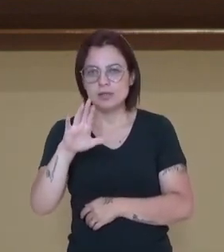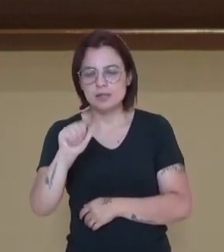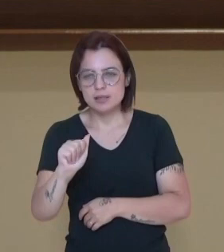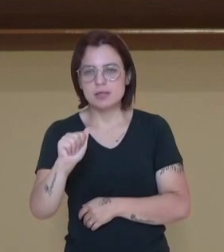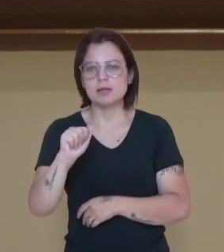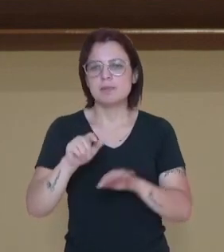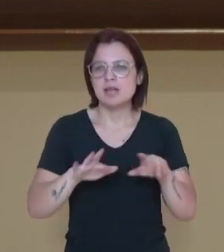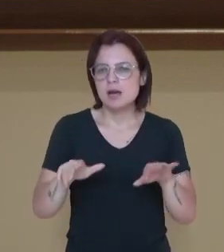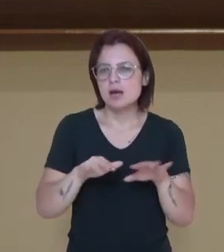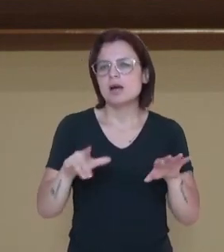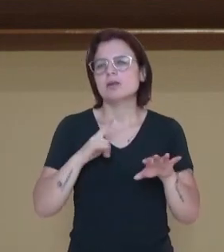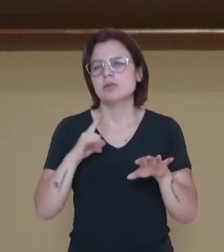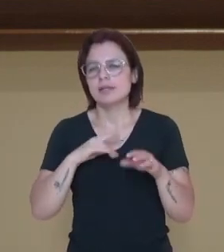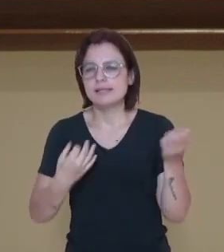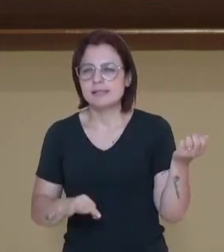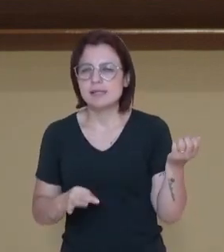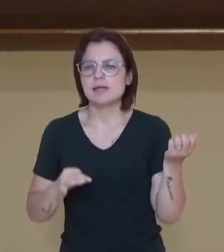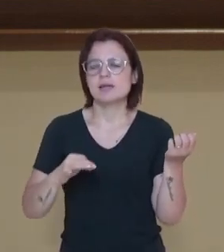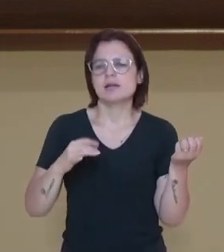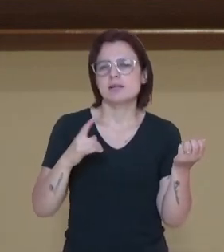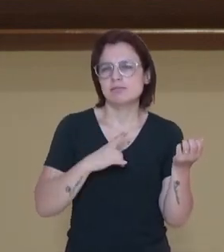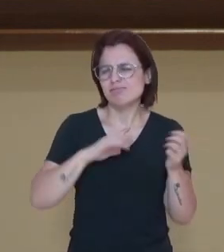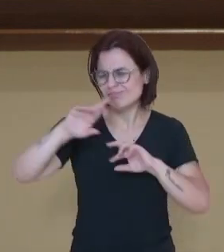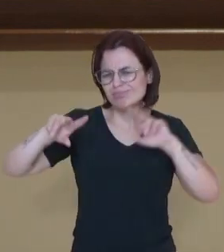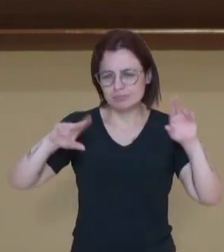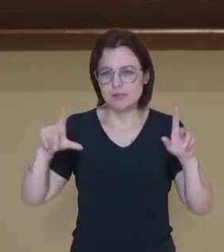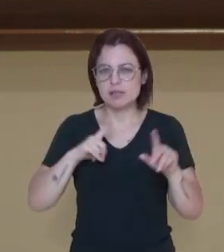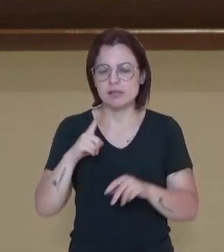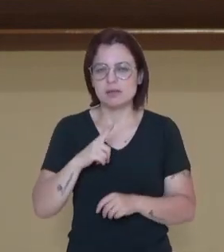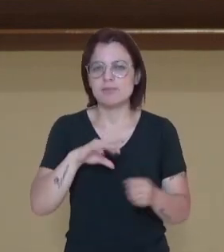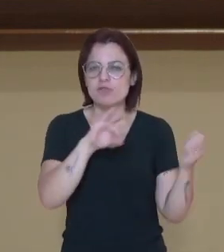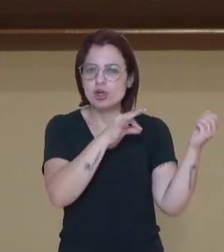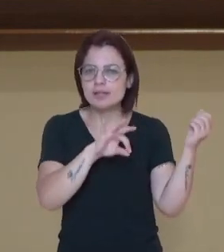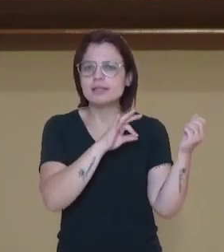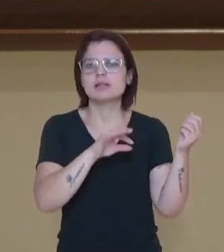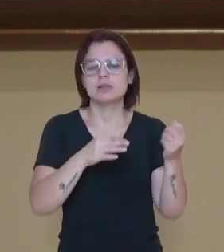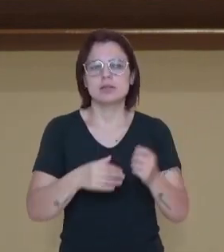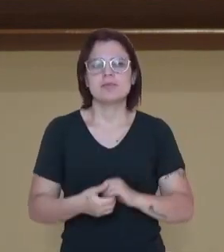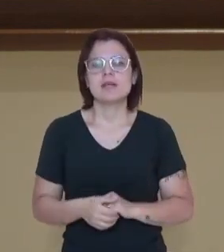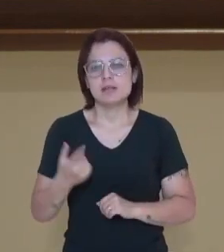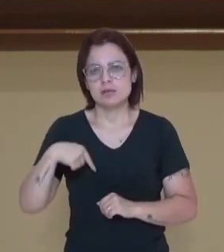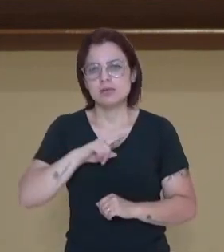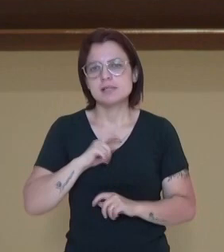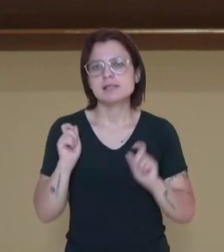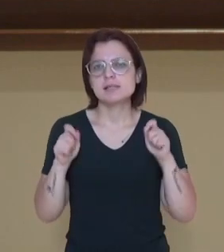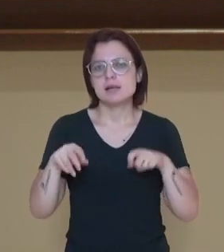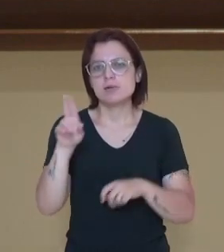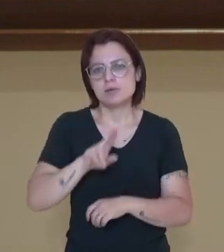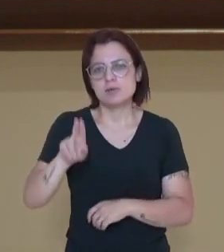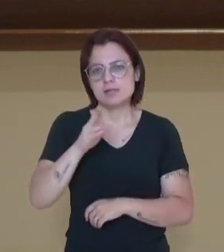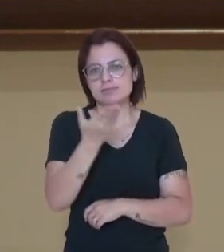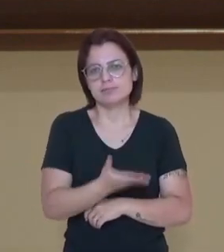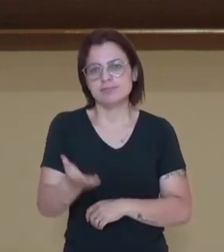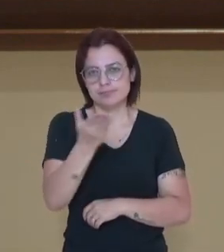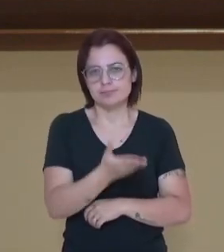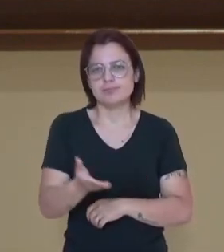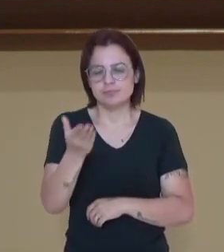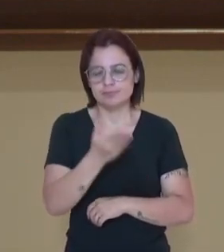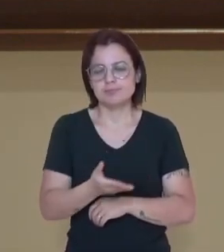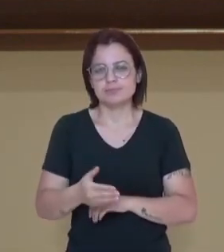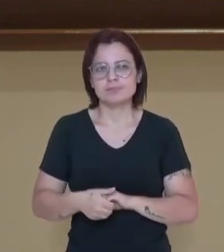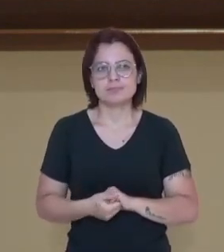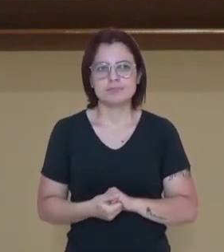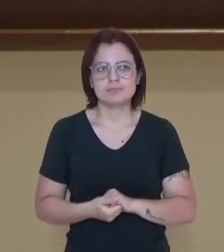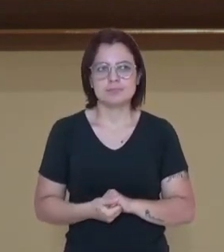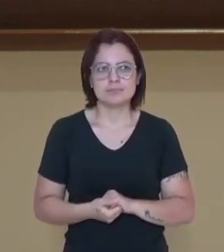para teclado, para guitarra, para violão. E a partir disso eu posso executar a música composta por um